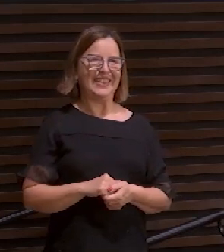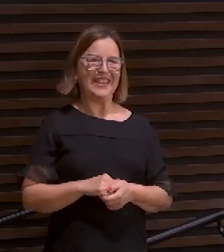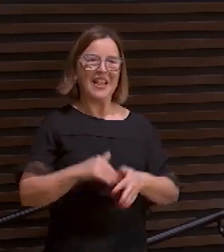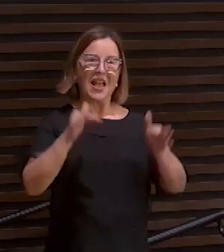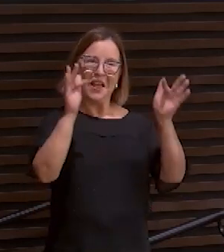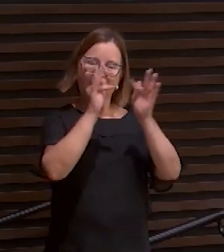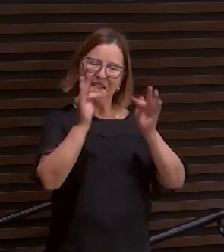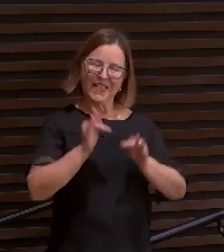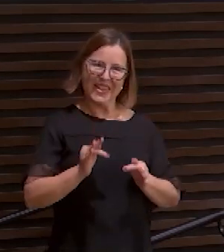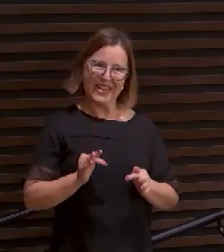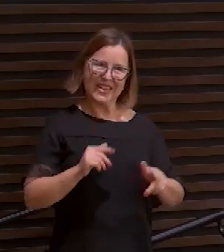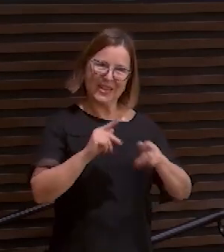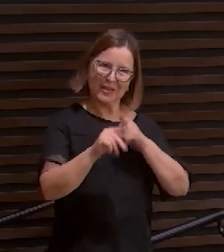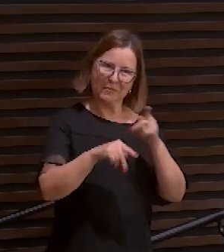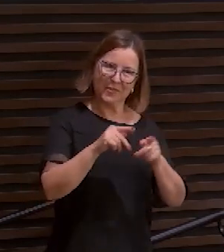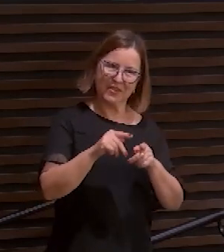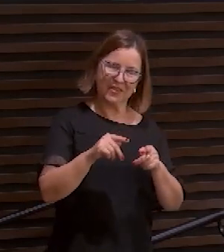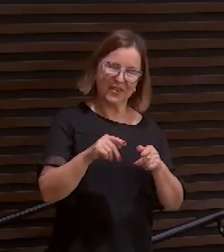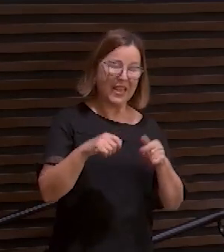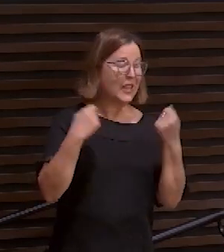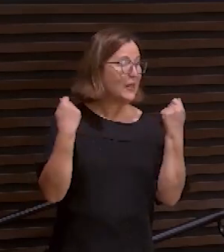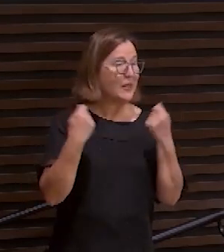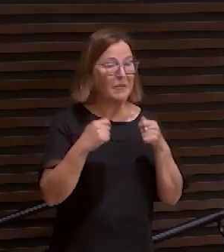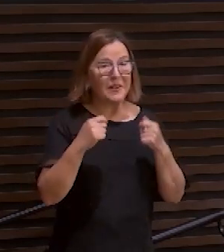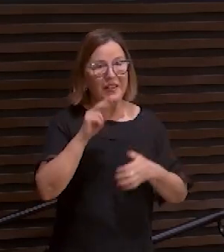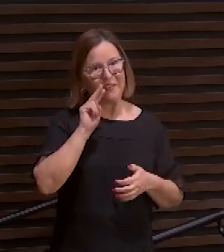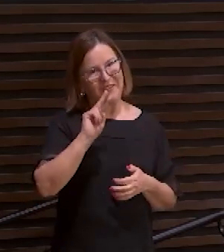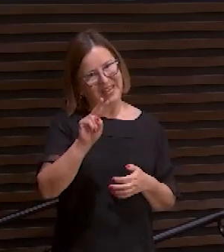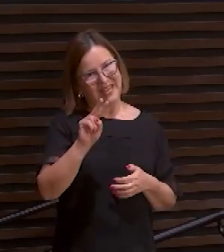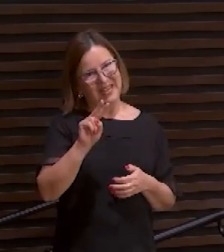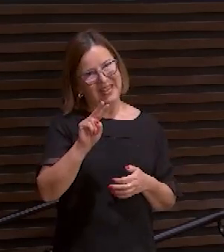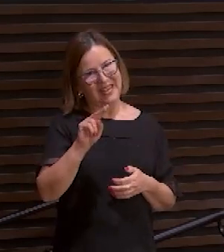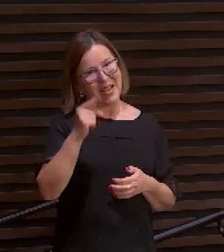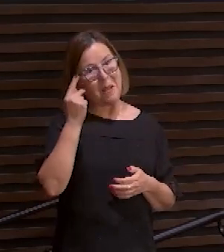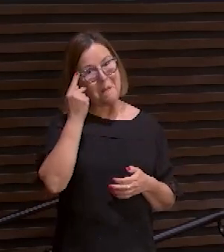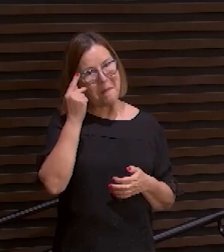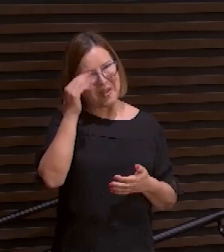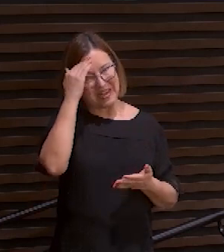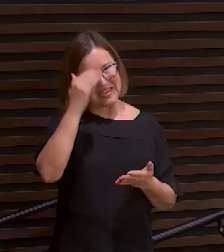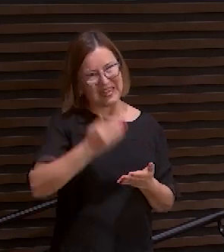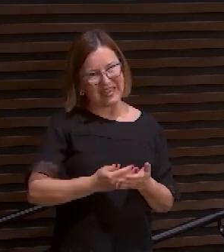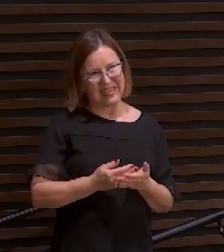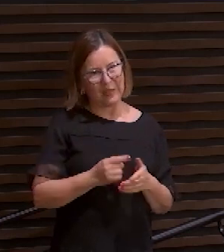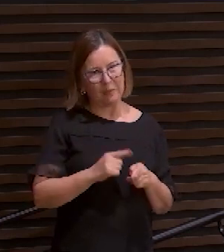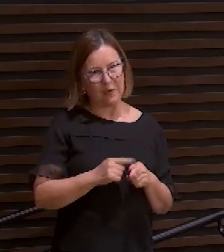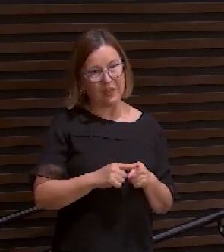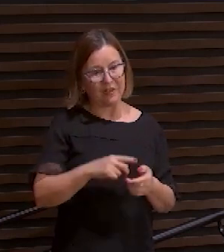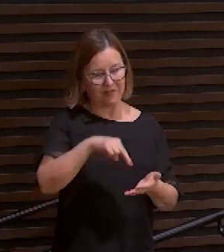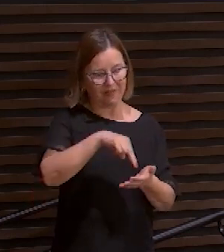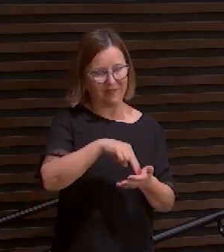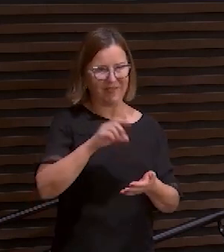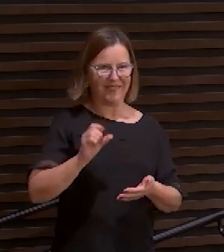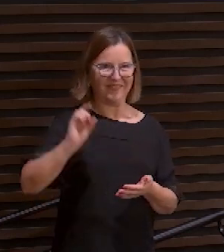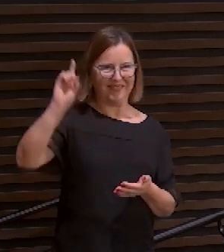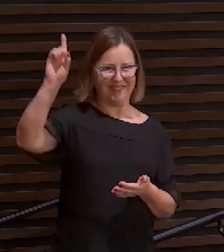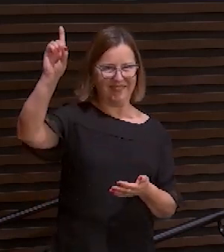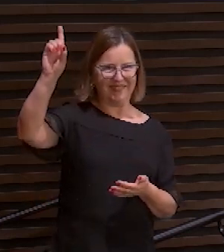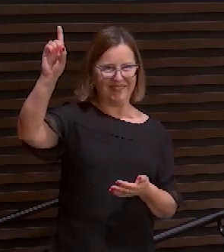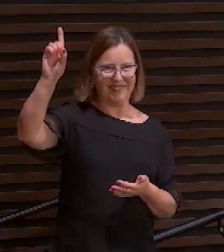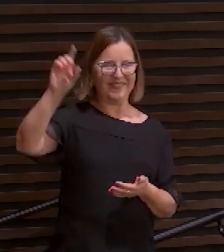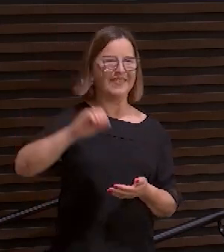Felizes são os que não precisam ver para crer, porque são baseados na palavra de Deus.